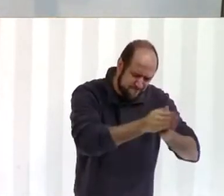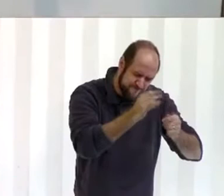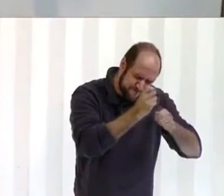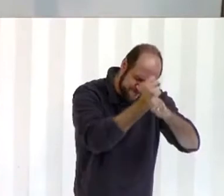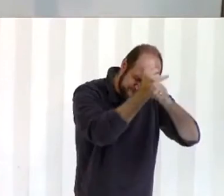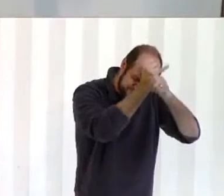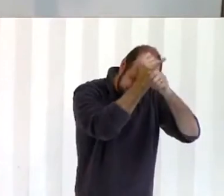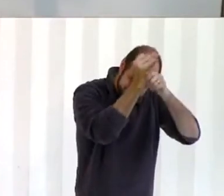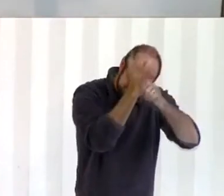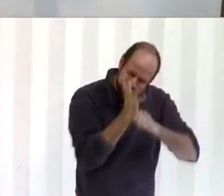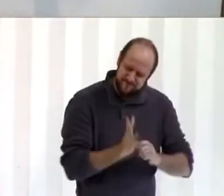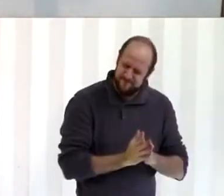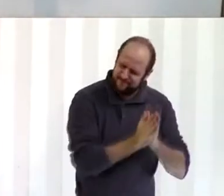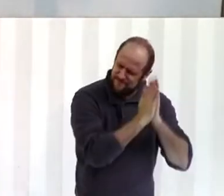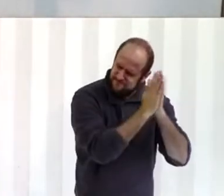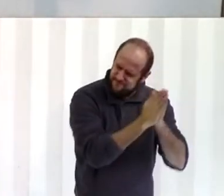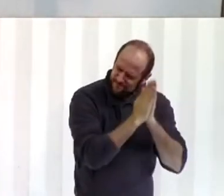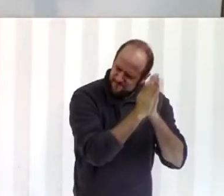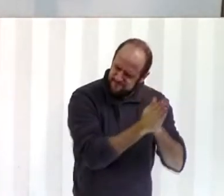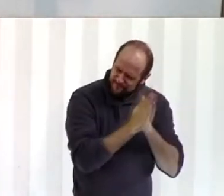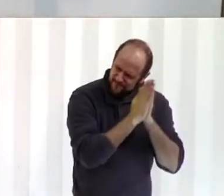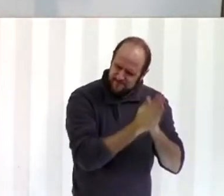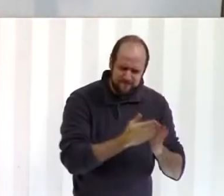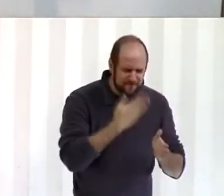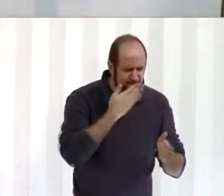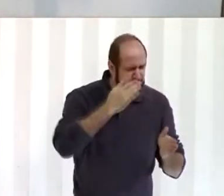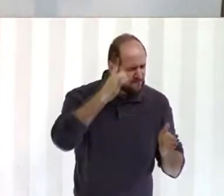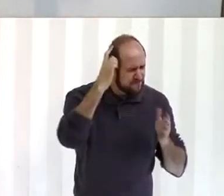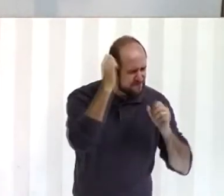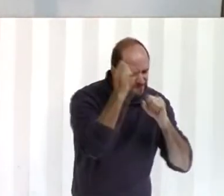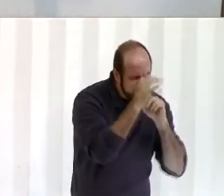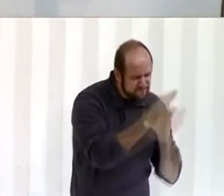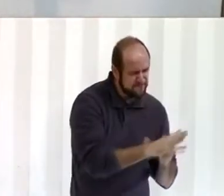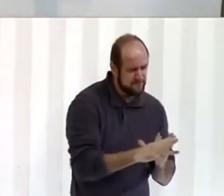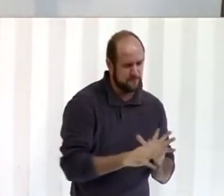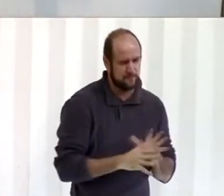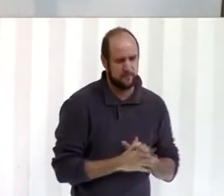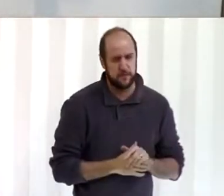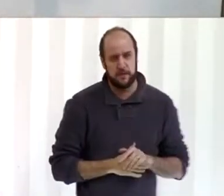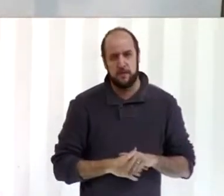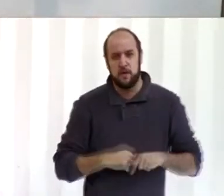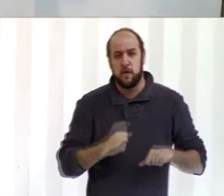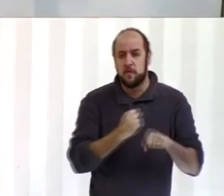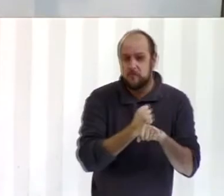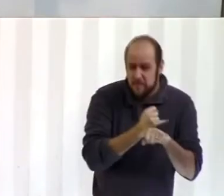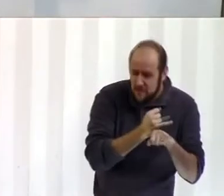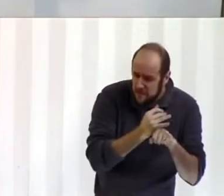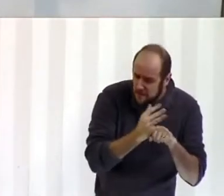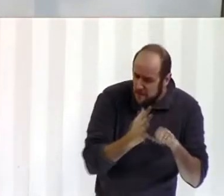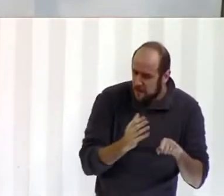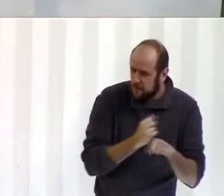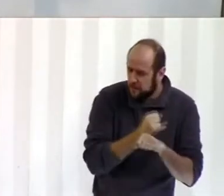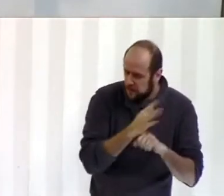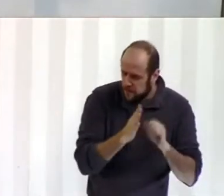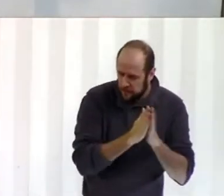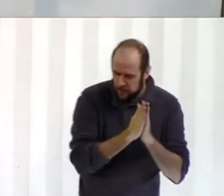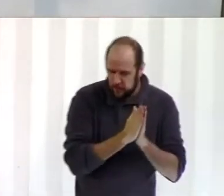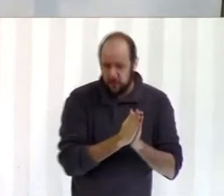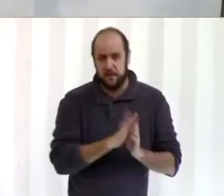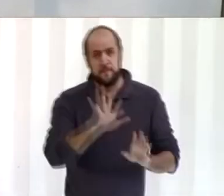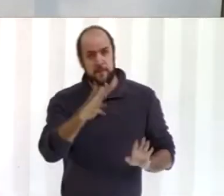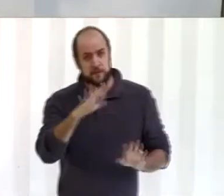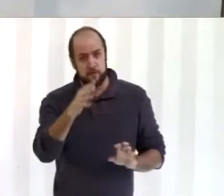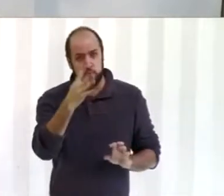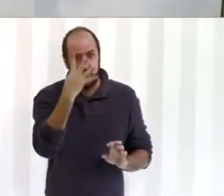pedindo que Deus estivesse mandando recursos. Naquela noite, por volta das 4h30, 5 horas da